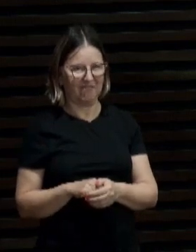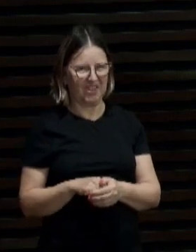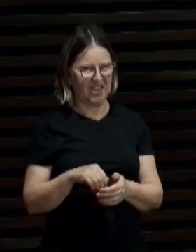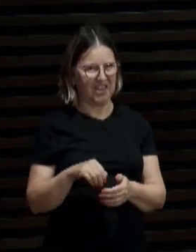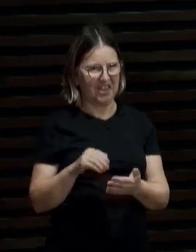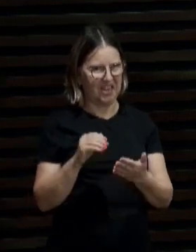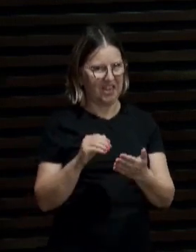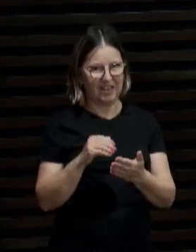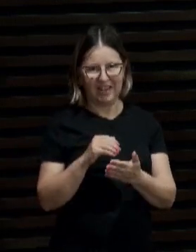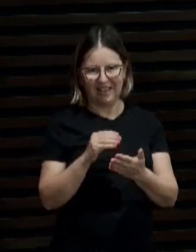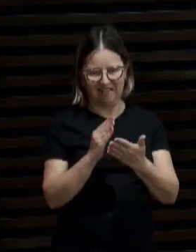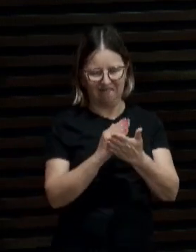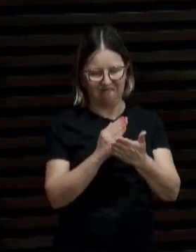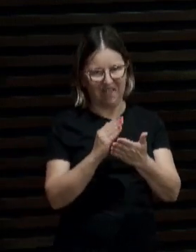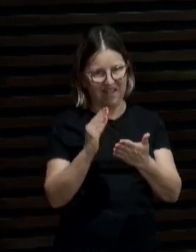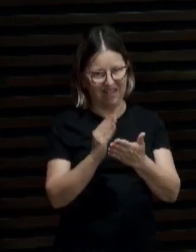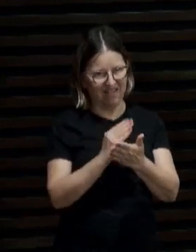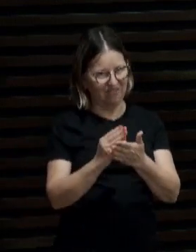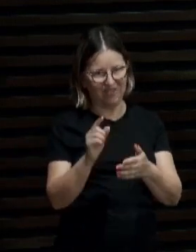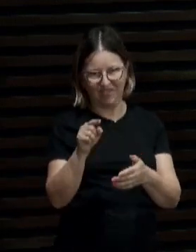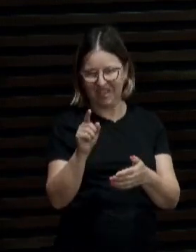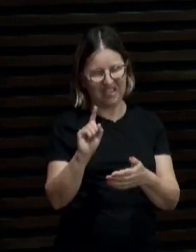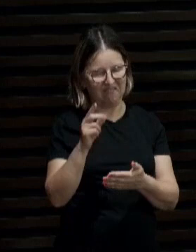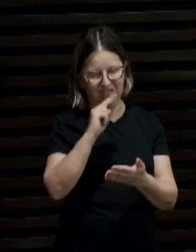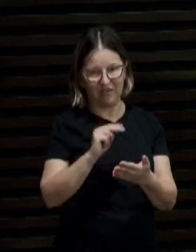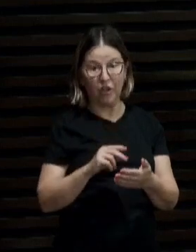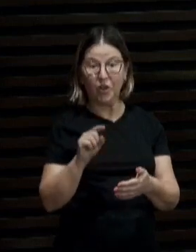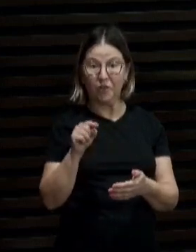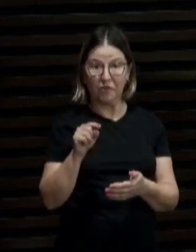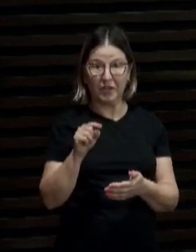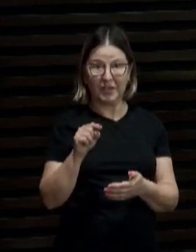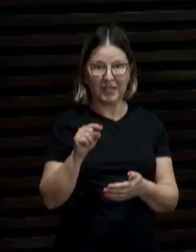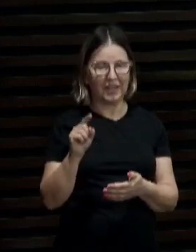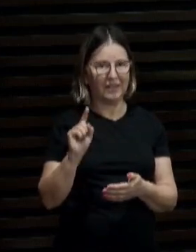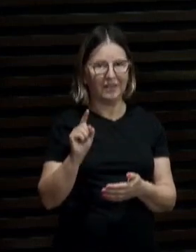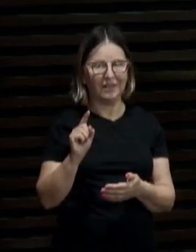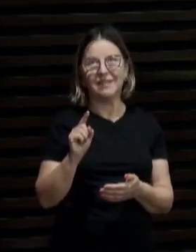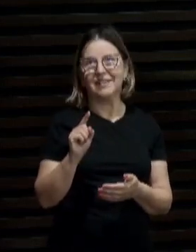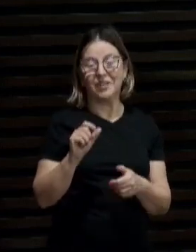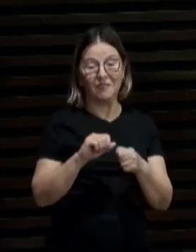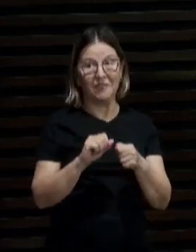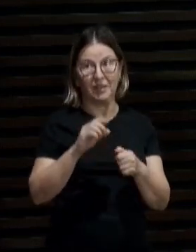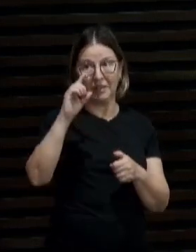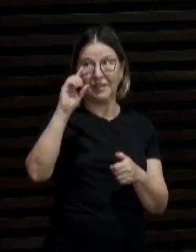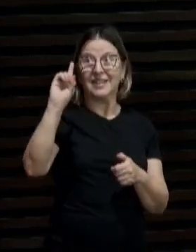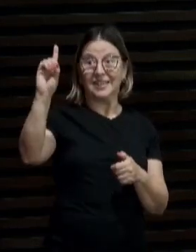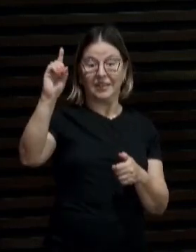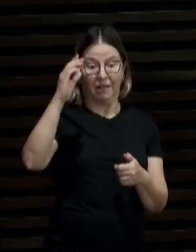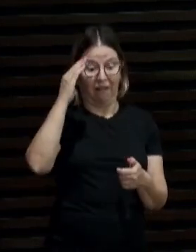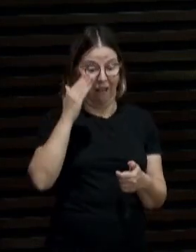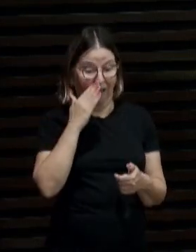fila. Né? Você não vai impressionar Deus com essas coisas, meu irmão. O que irá, entre aspas, impressionar a